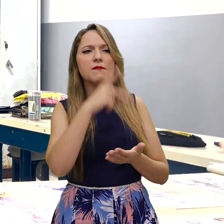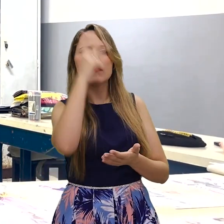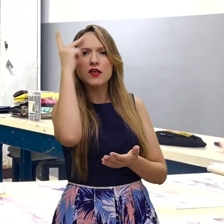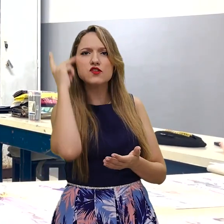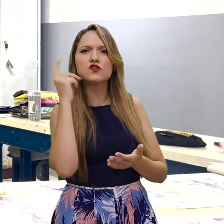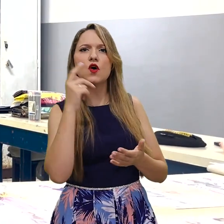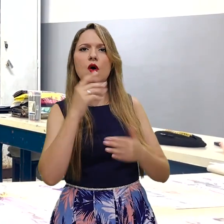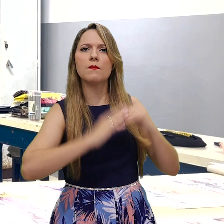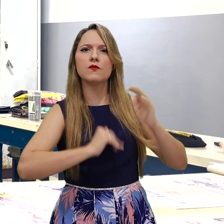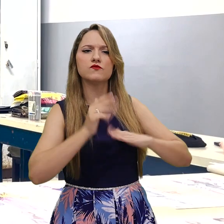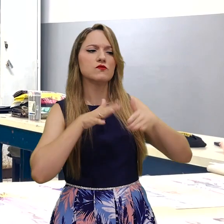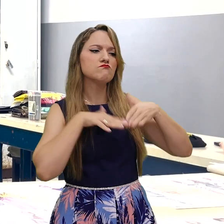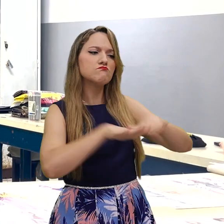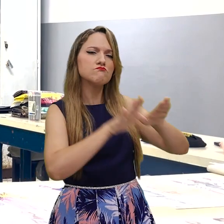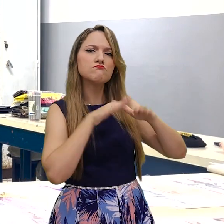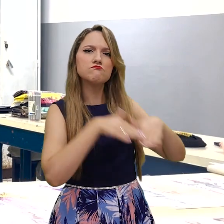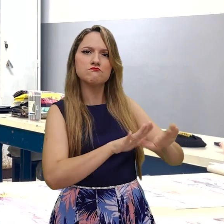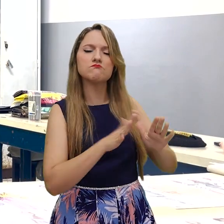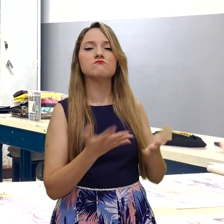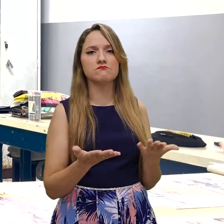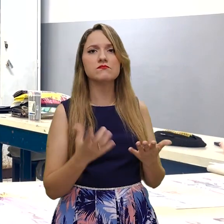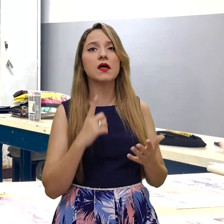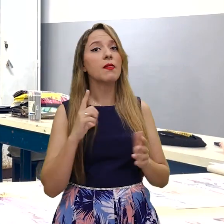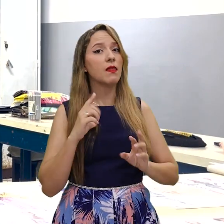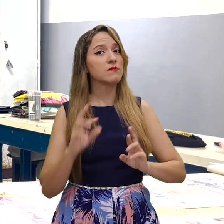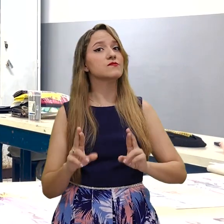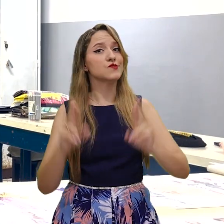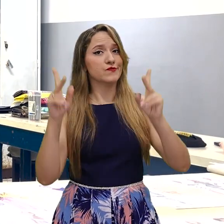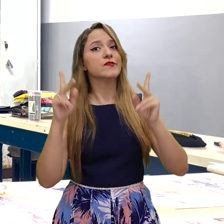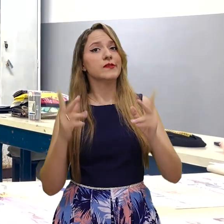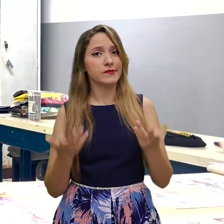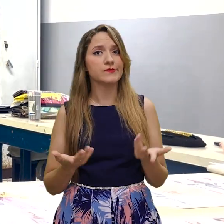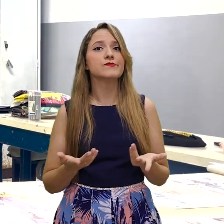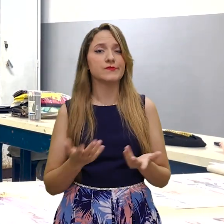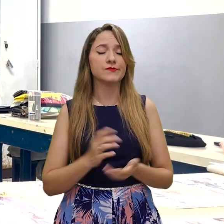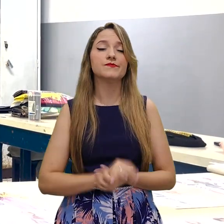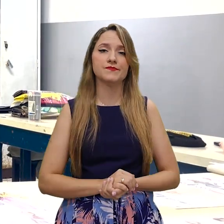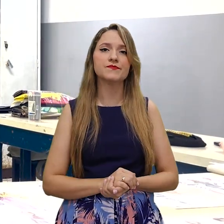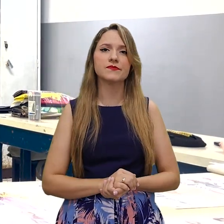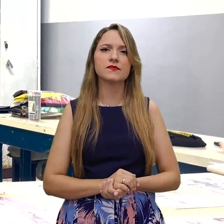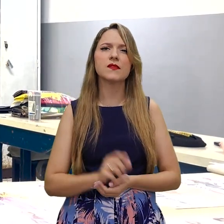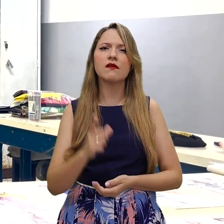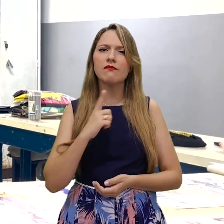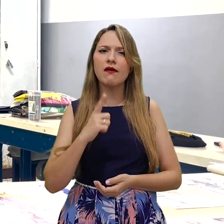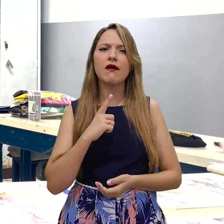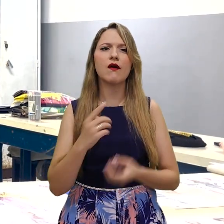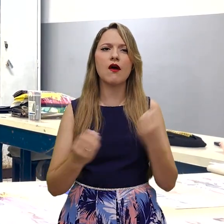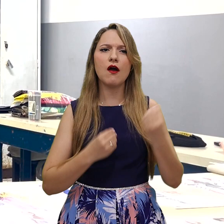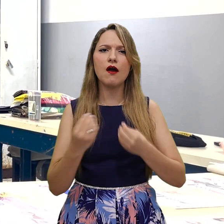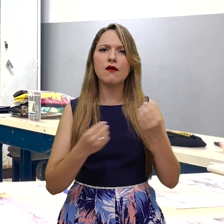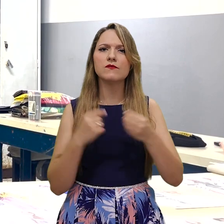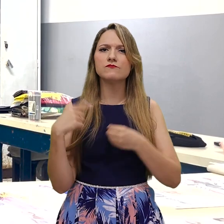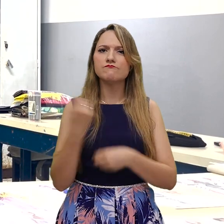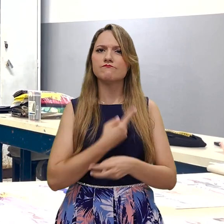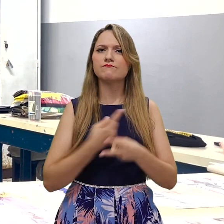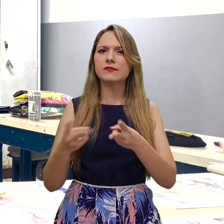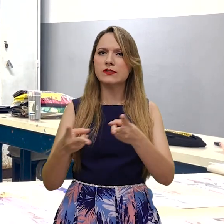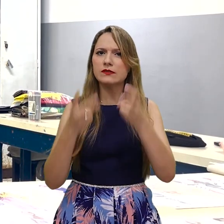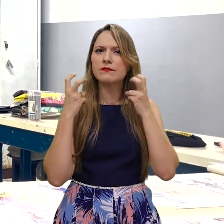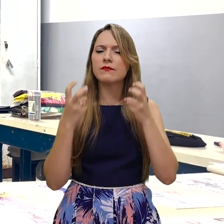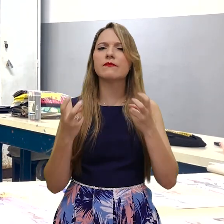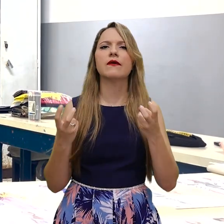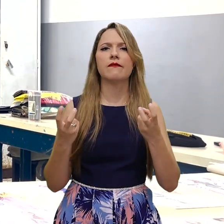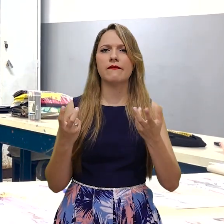sob medida. Então, o pensamento é completamente diferente. E mesmo dentro da questão de uma